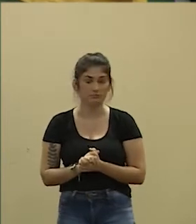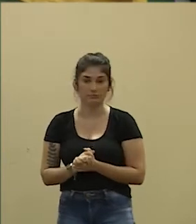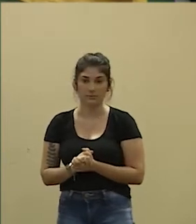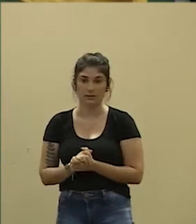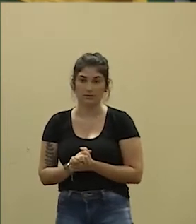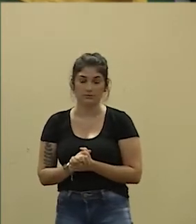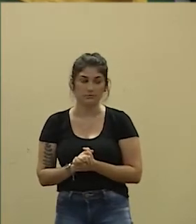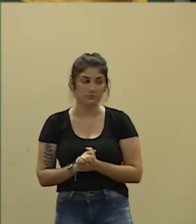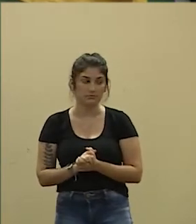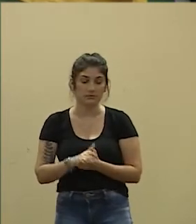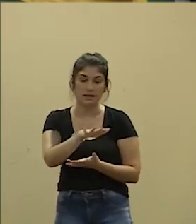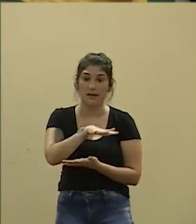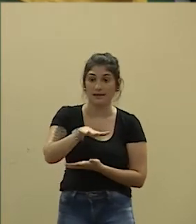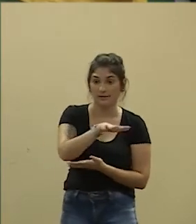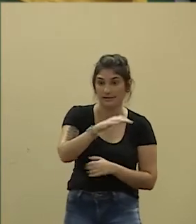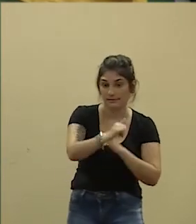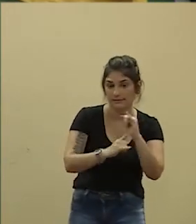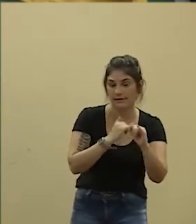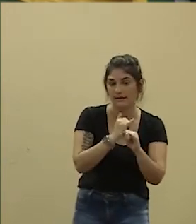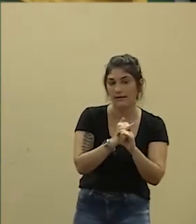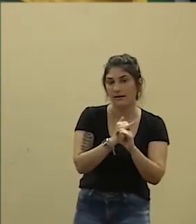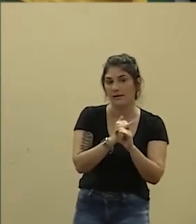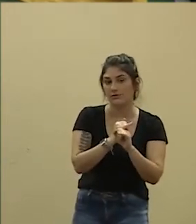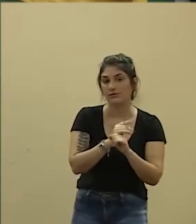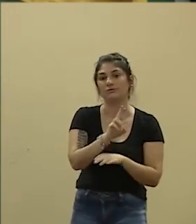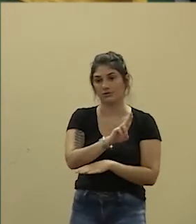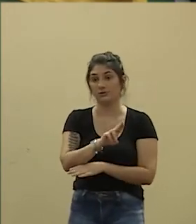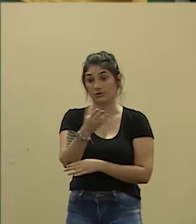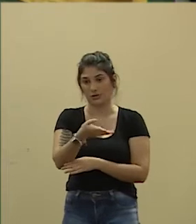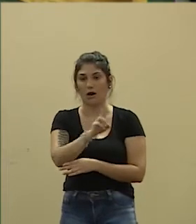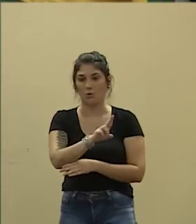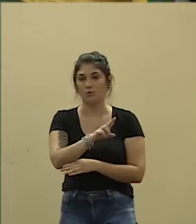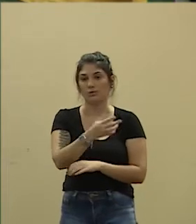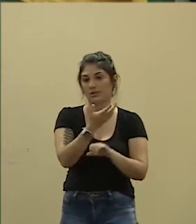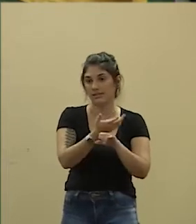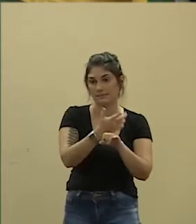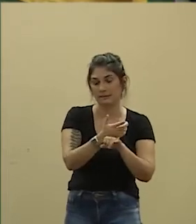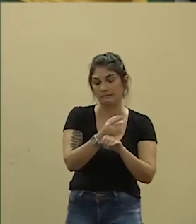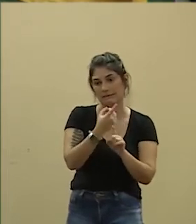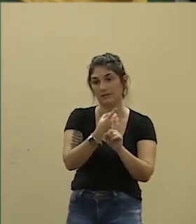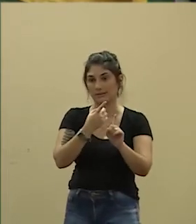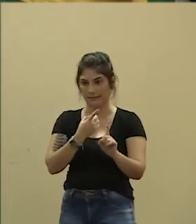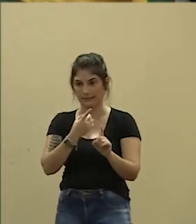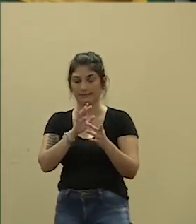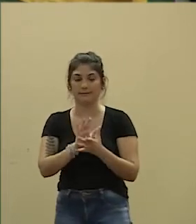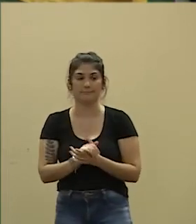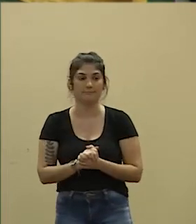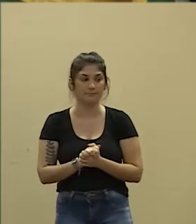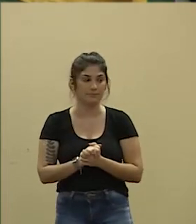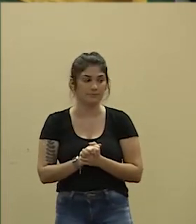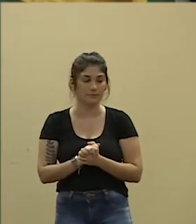virtuais já em curso disciplinas enfim na modalidade a distância a que termina o relato o